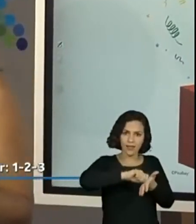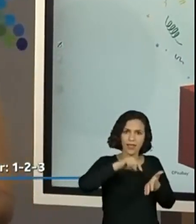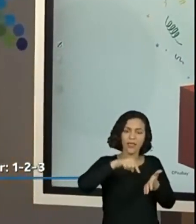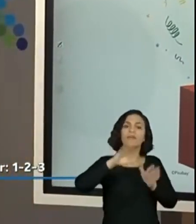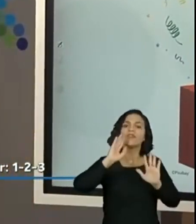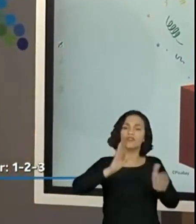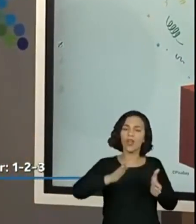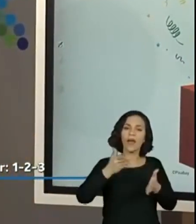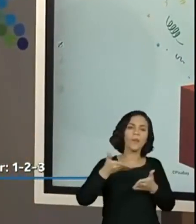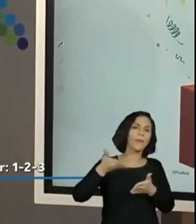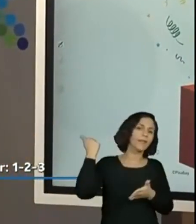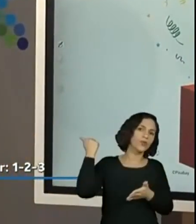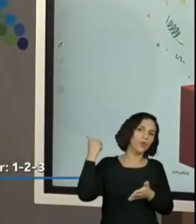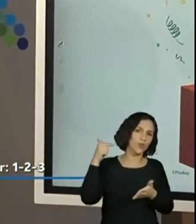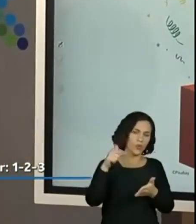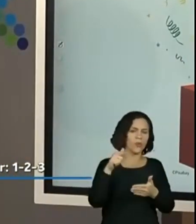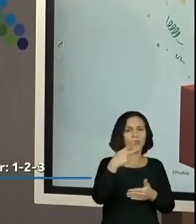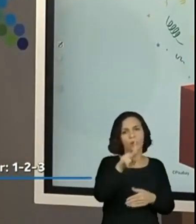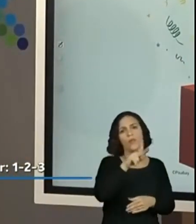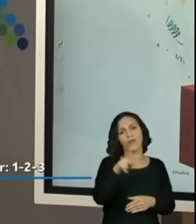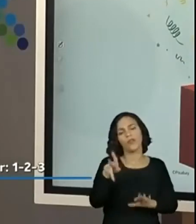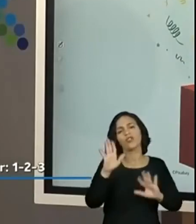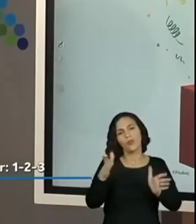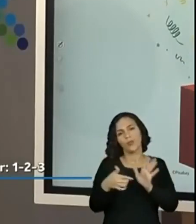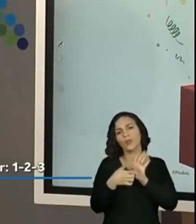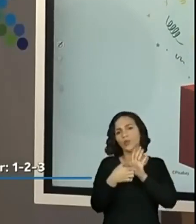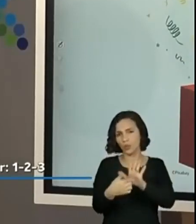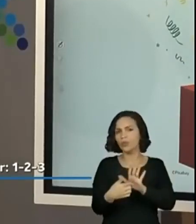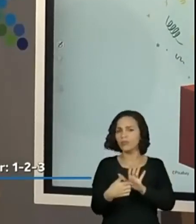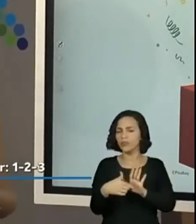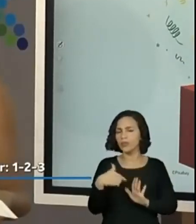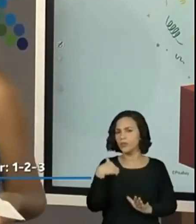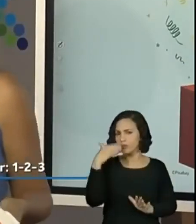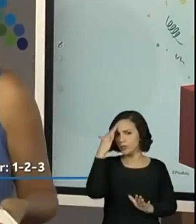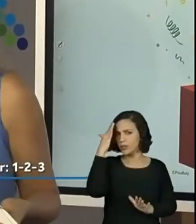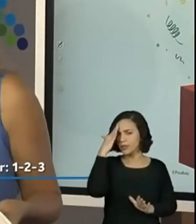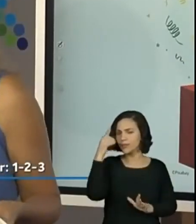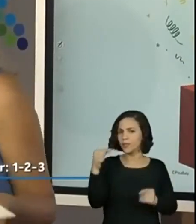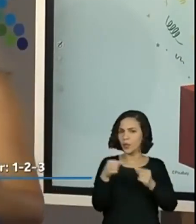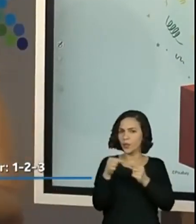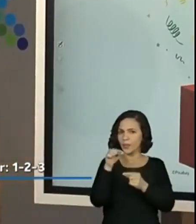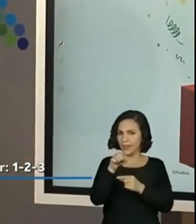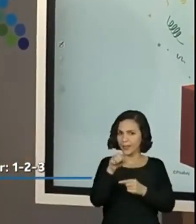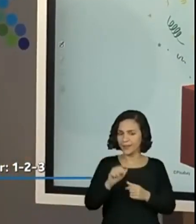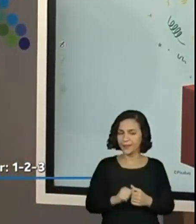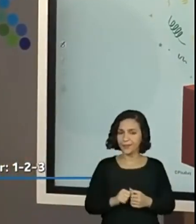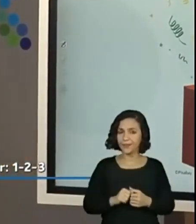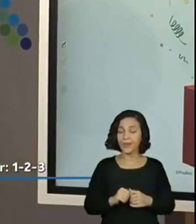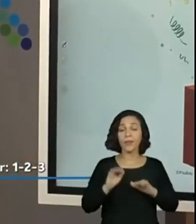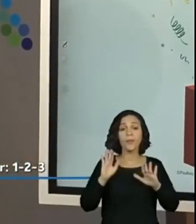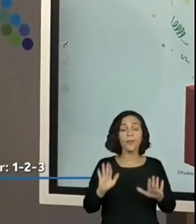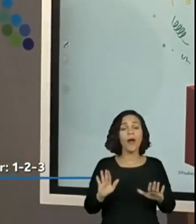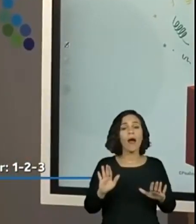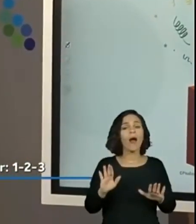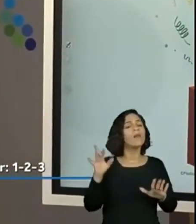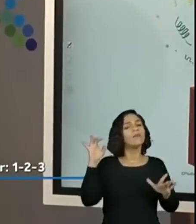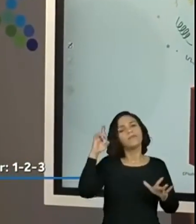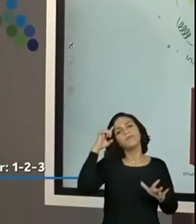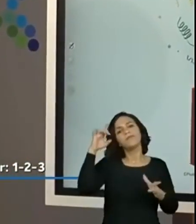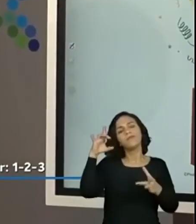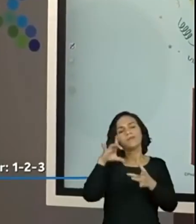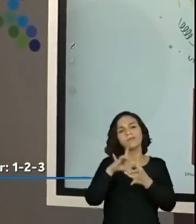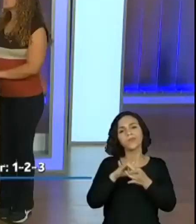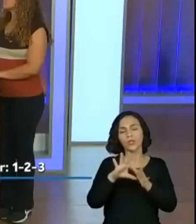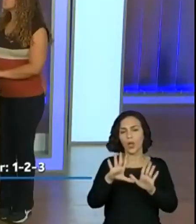essa parte, tenho certeza que os professores e as professoras já fizeram atividades com relação a isso. Só para a gente já pensar, o